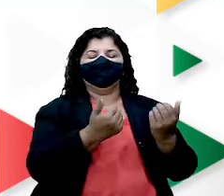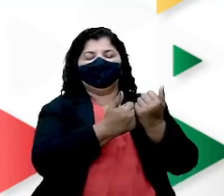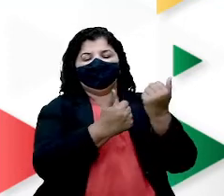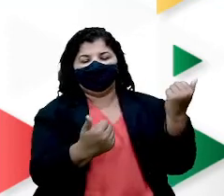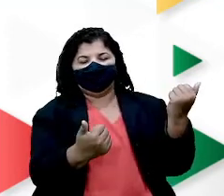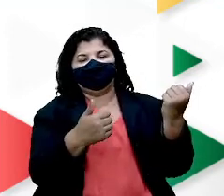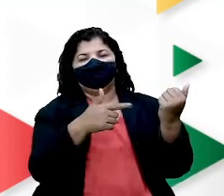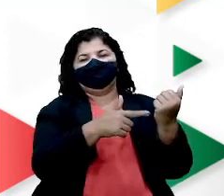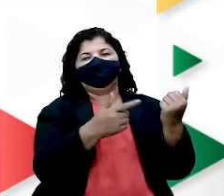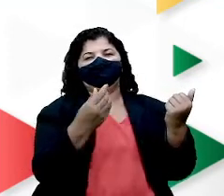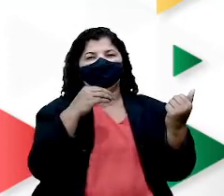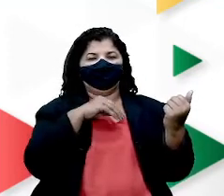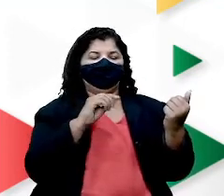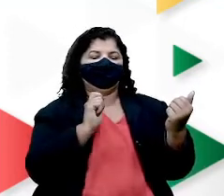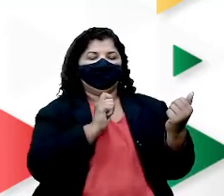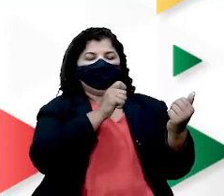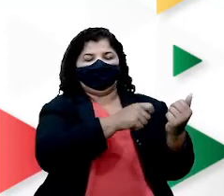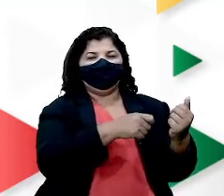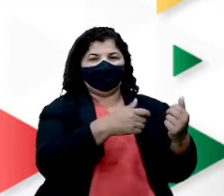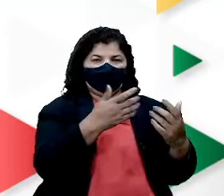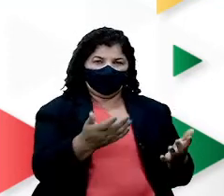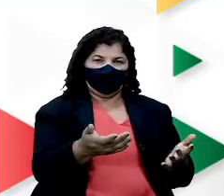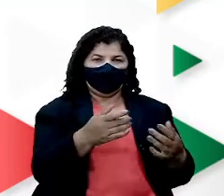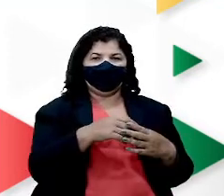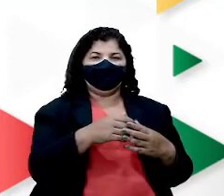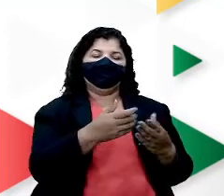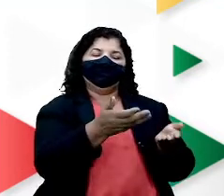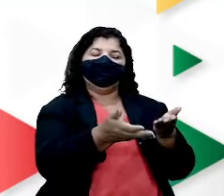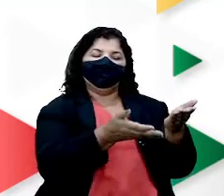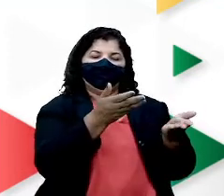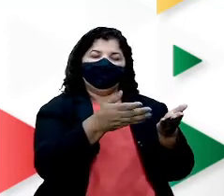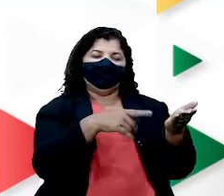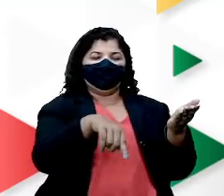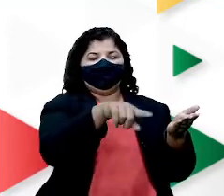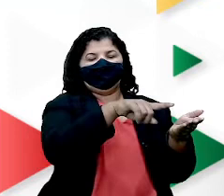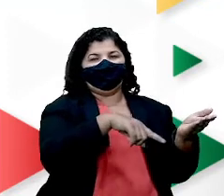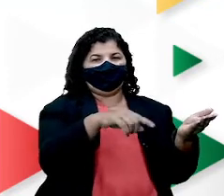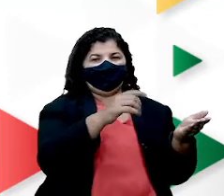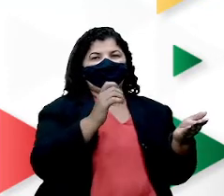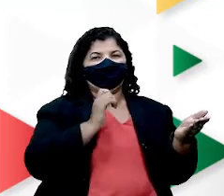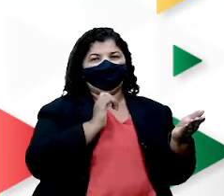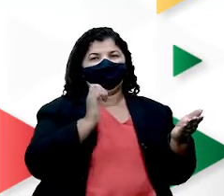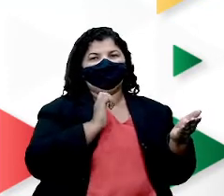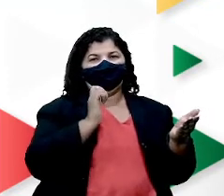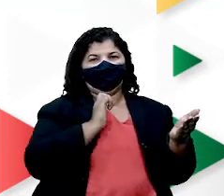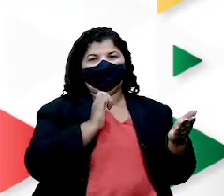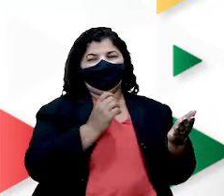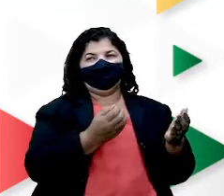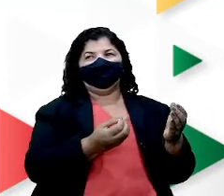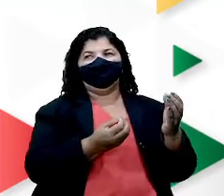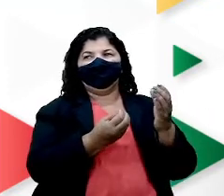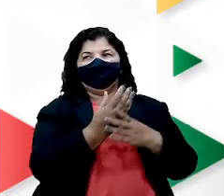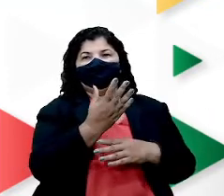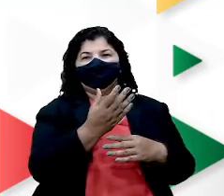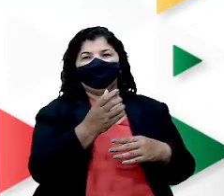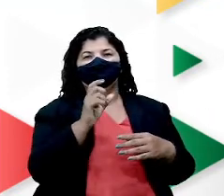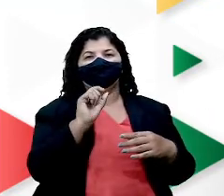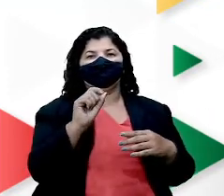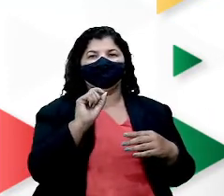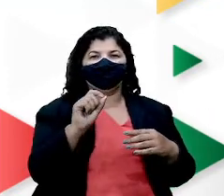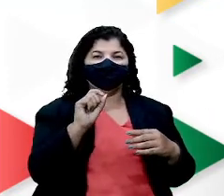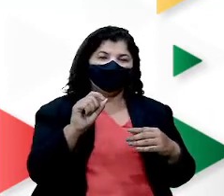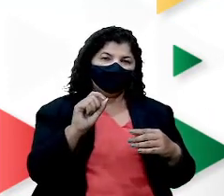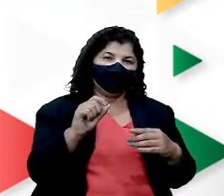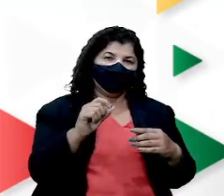agradar a burguesia, o rei entregou o quê? A direção da economia a um grande economista,